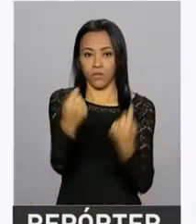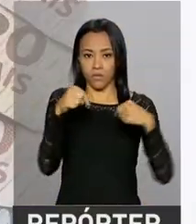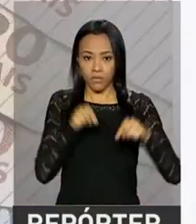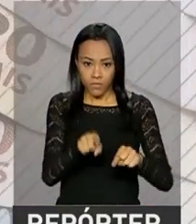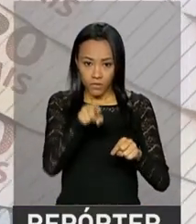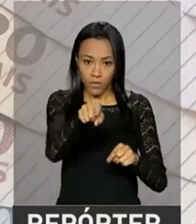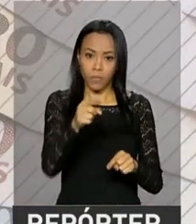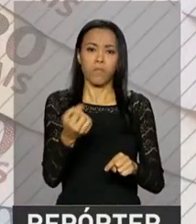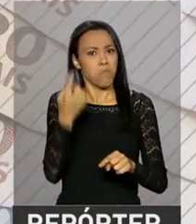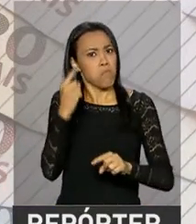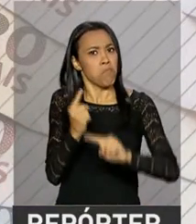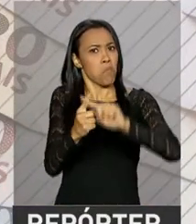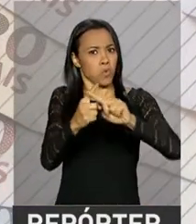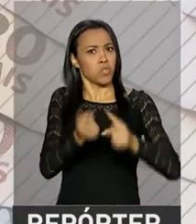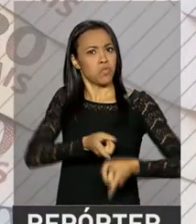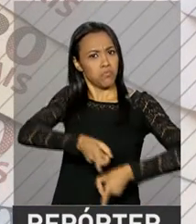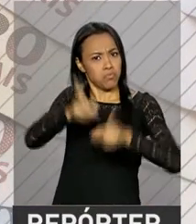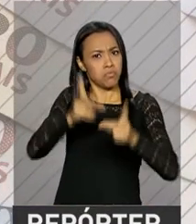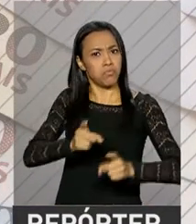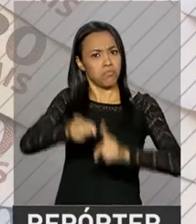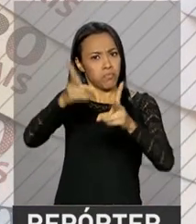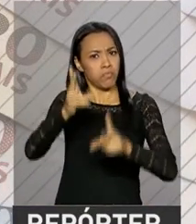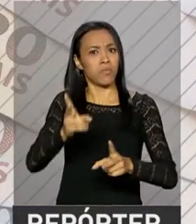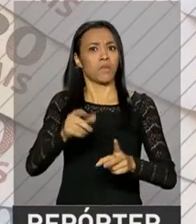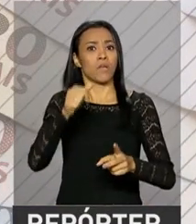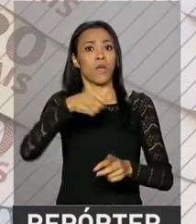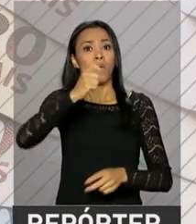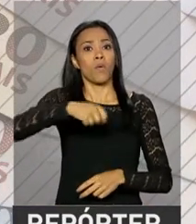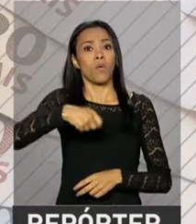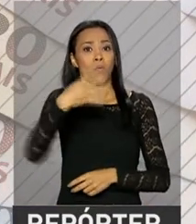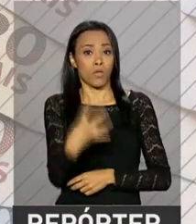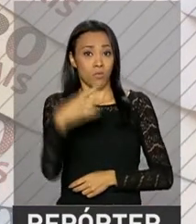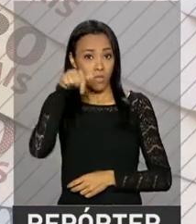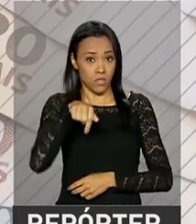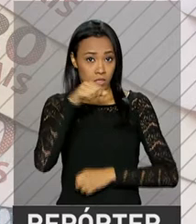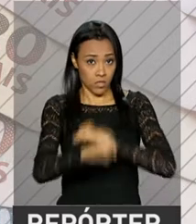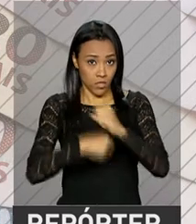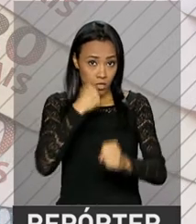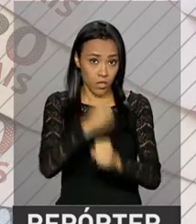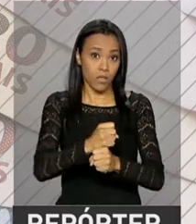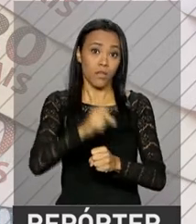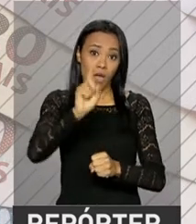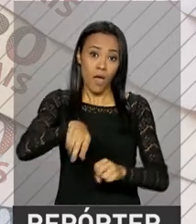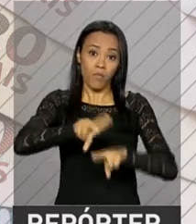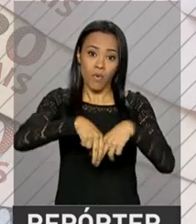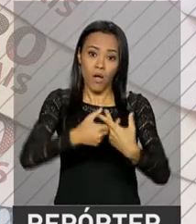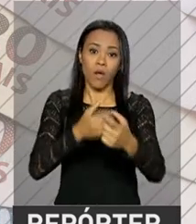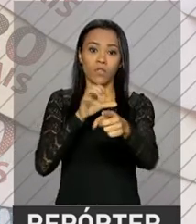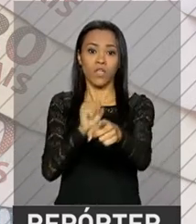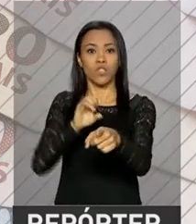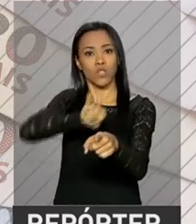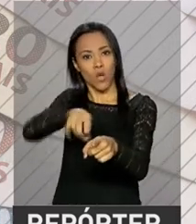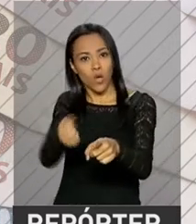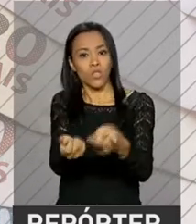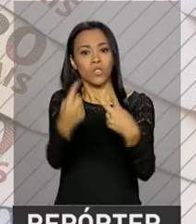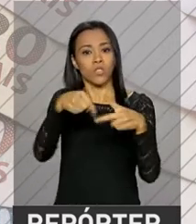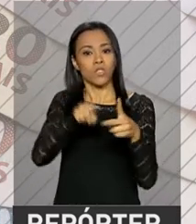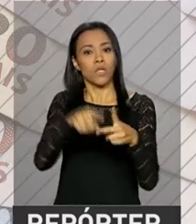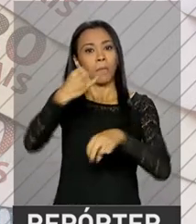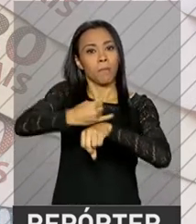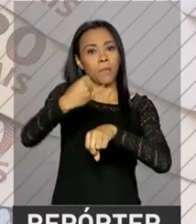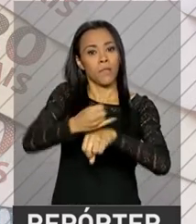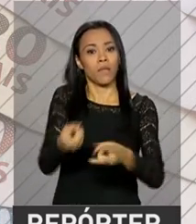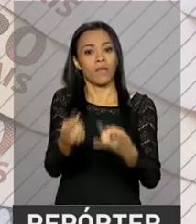o desempenho positivo das exportações brasileiras nos primeiros quatro meses do ano foi puxado por produtos como soja em grãos e minério de